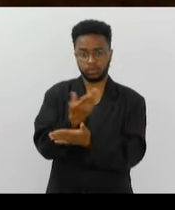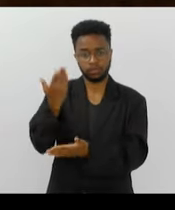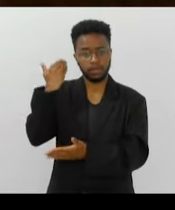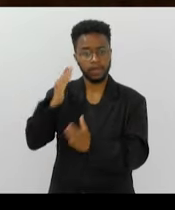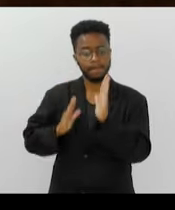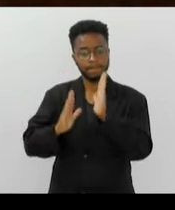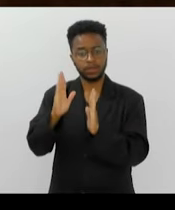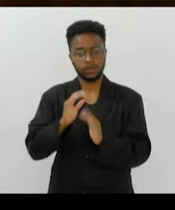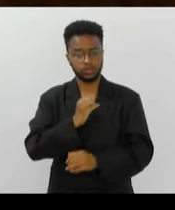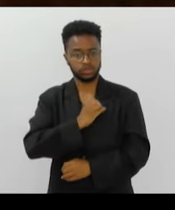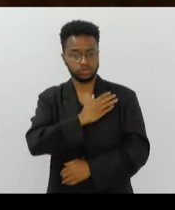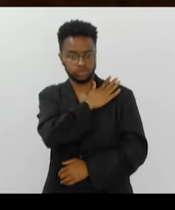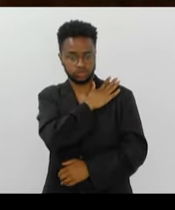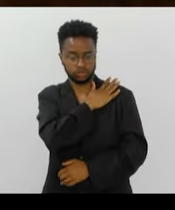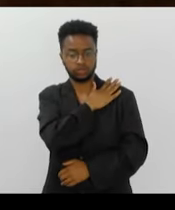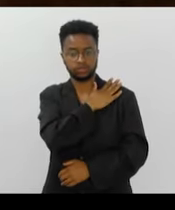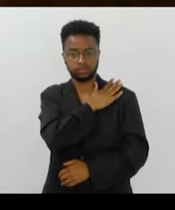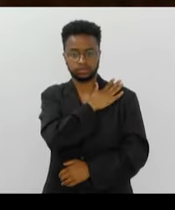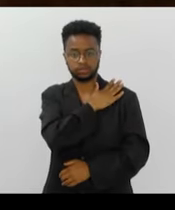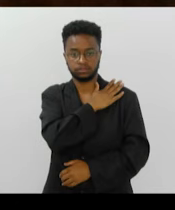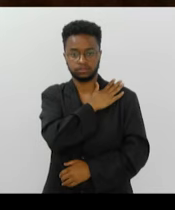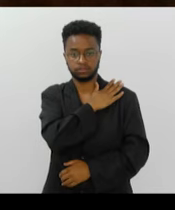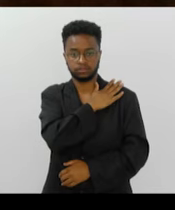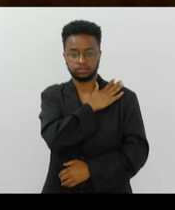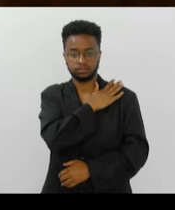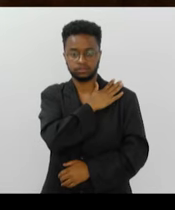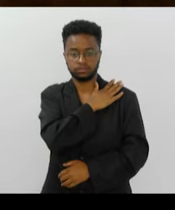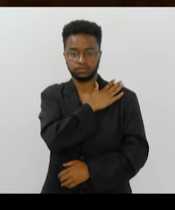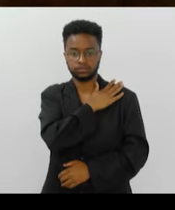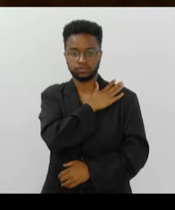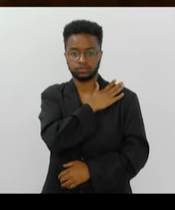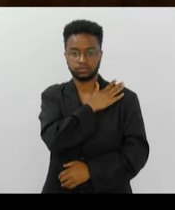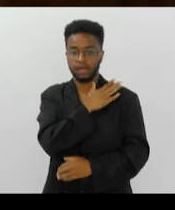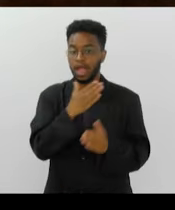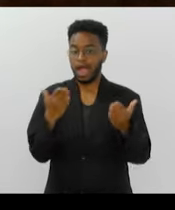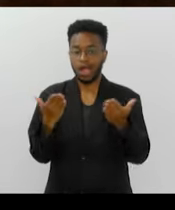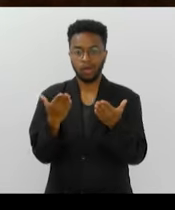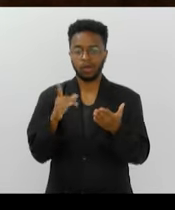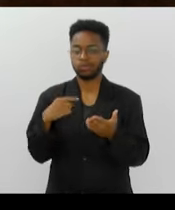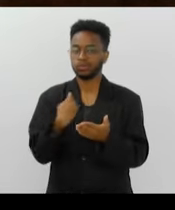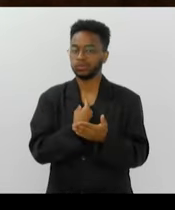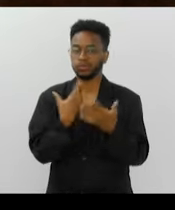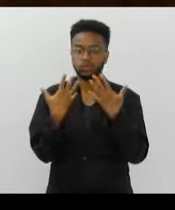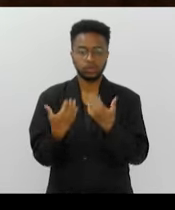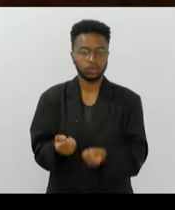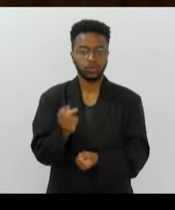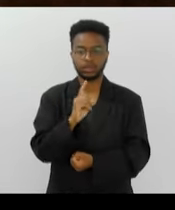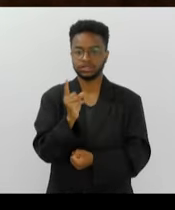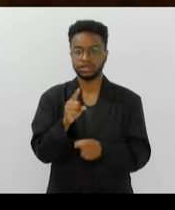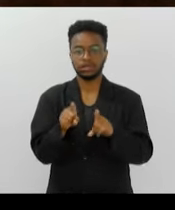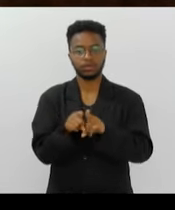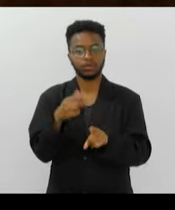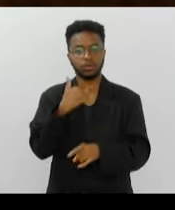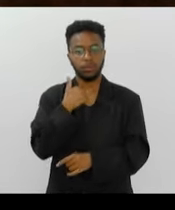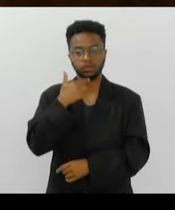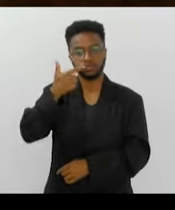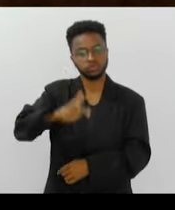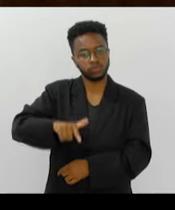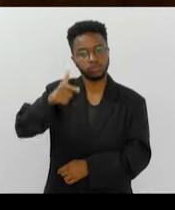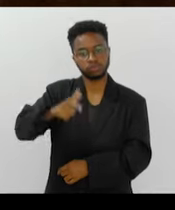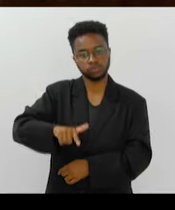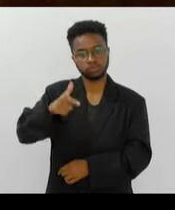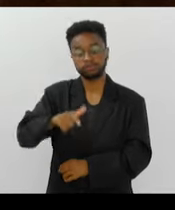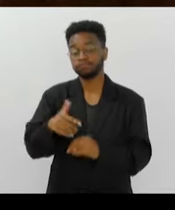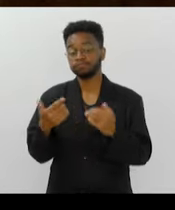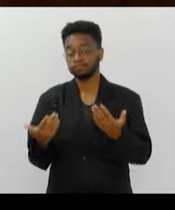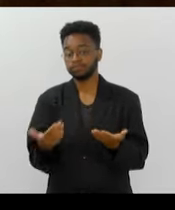ditadura militar não serão mais aceitos e não podem ser repetidos Então acho que